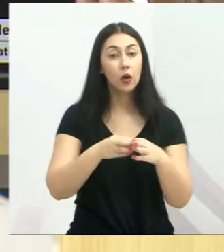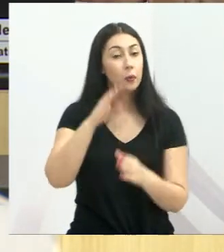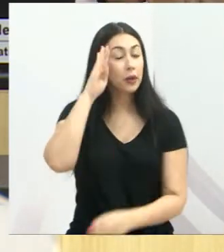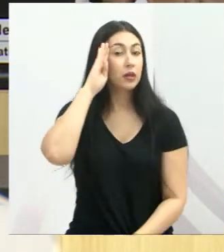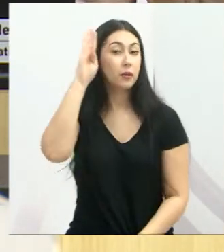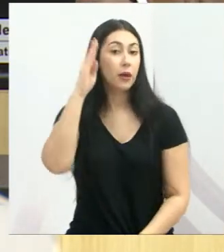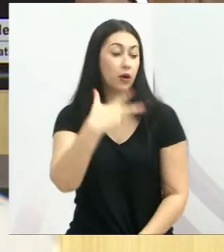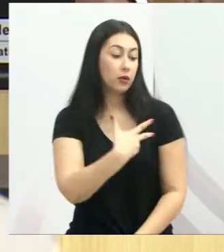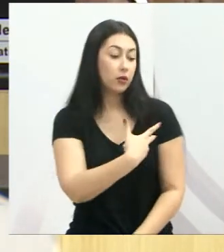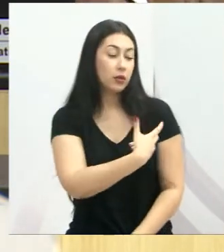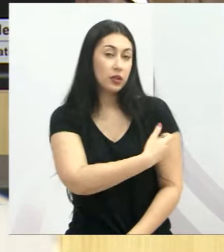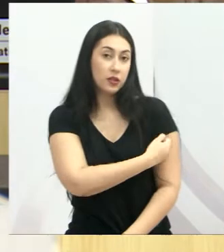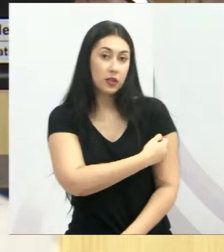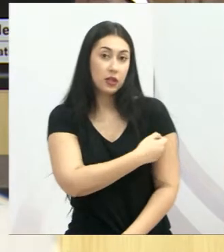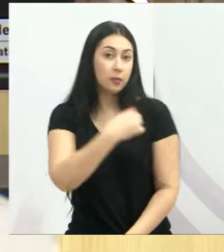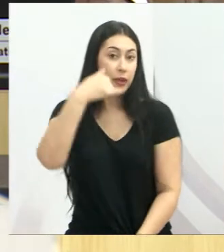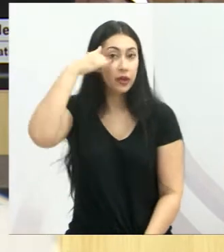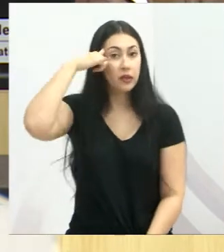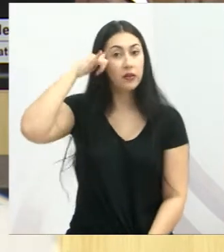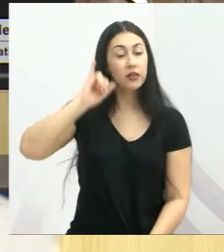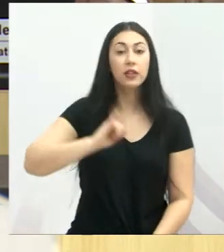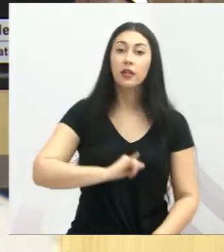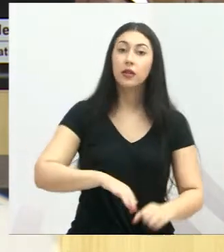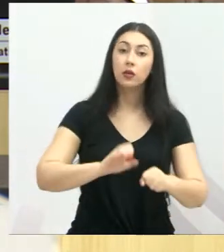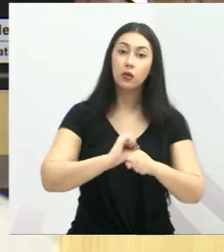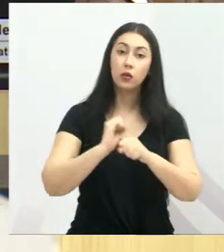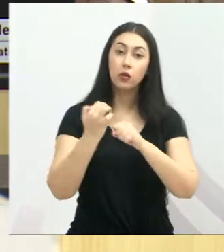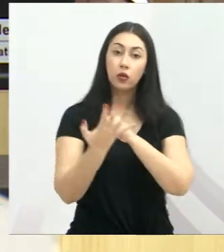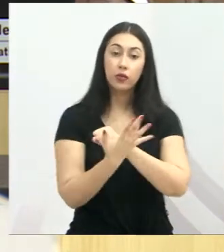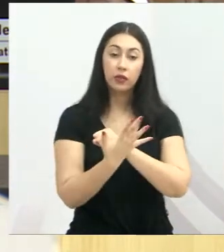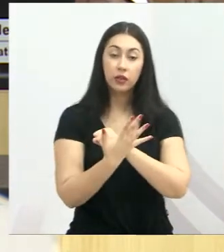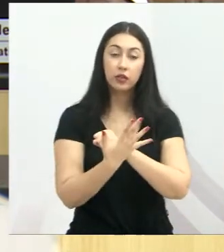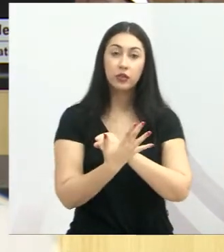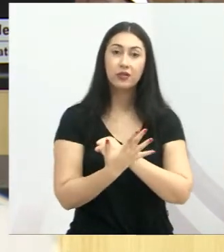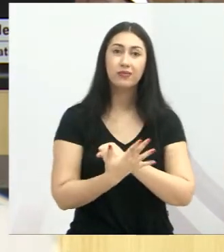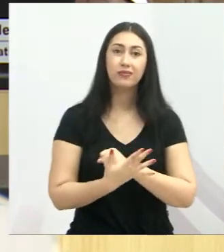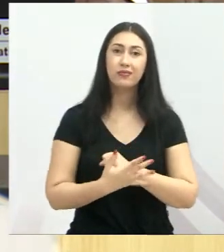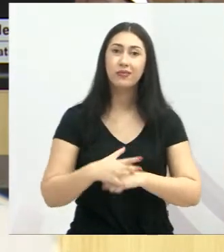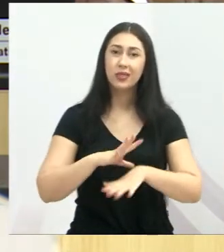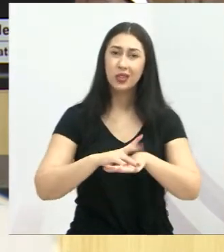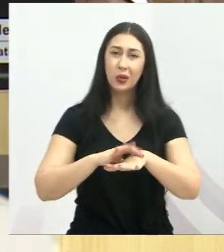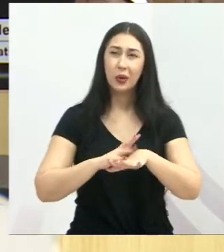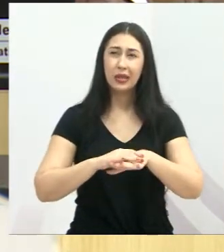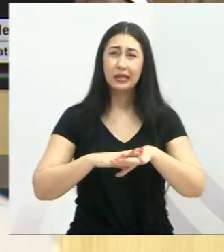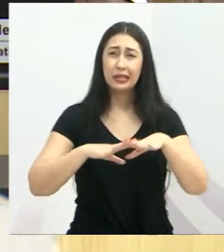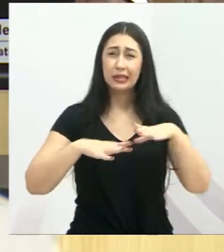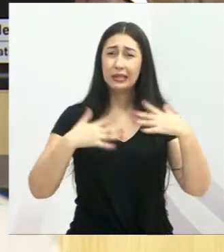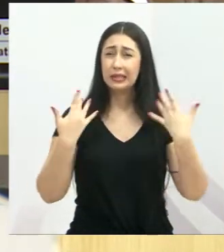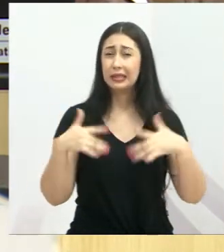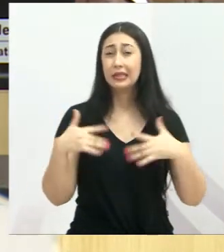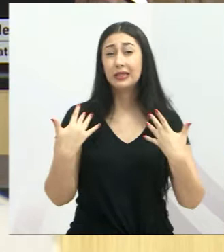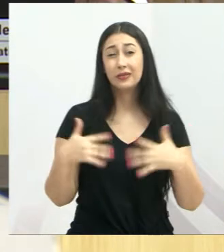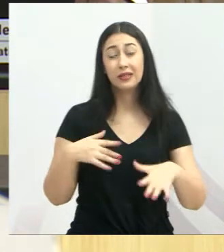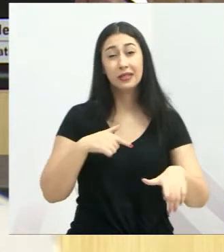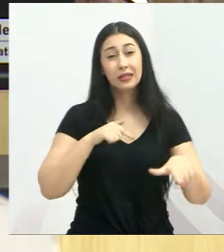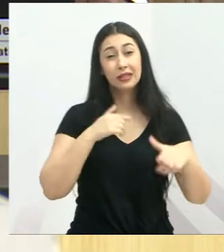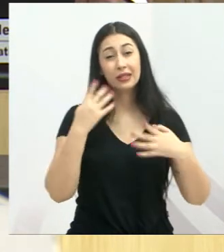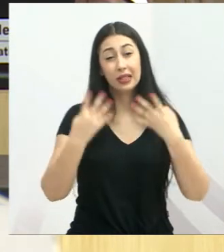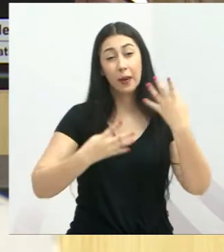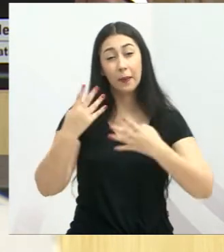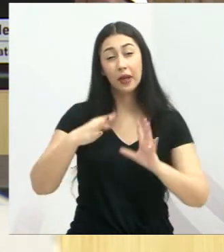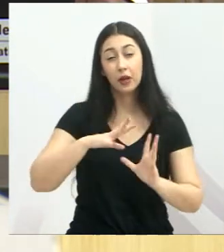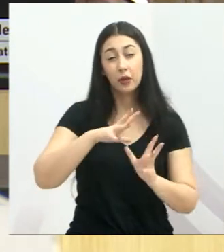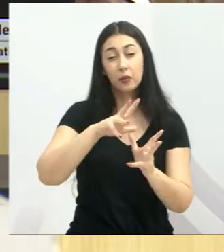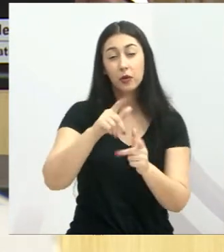para imunização contra essa terrível doença que aflige todo o mundo, ao que esperamos contar